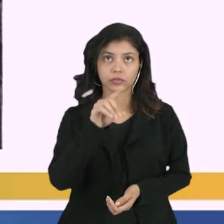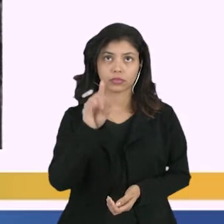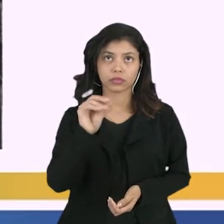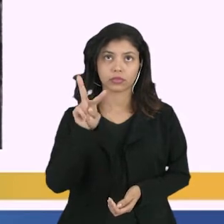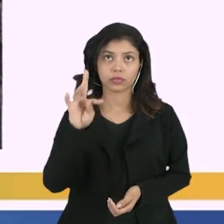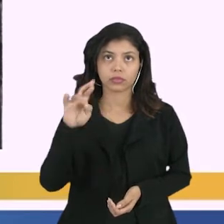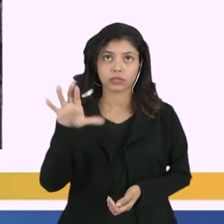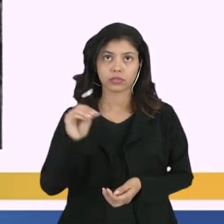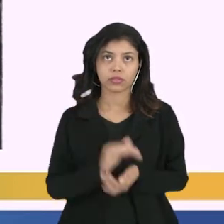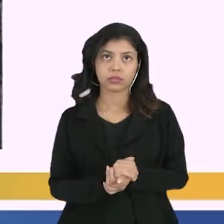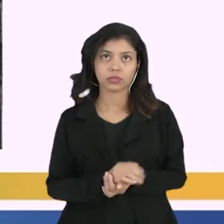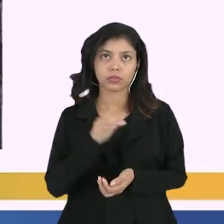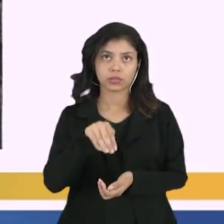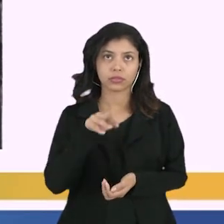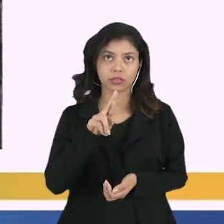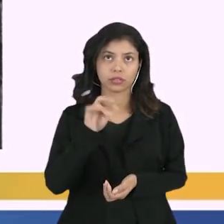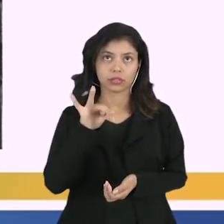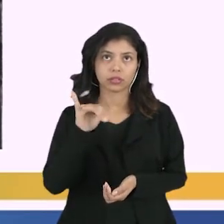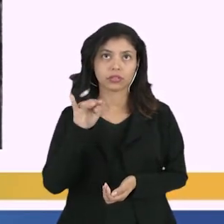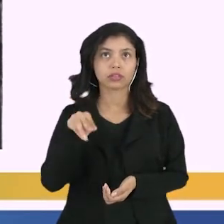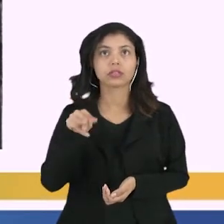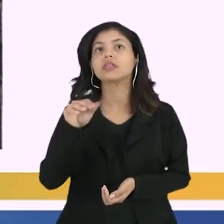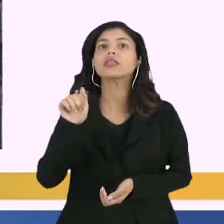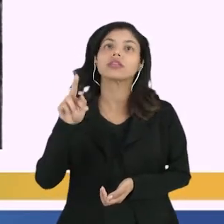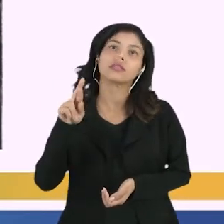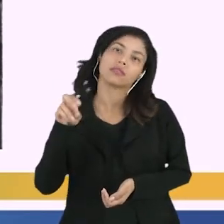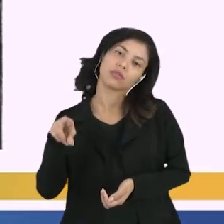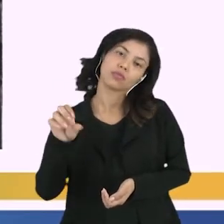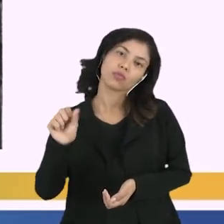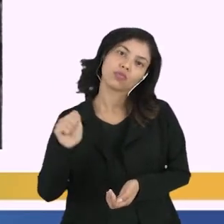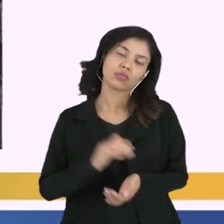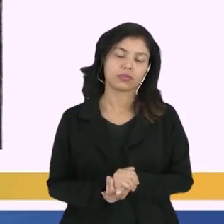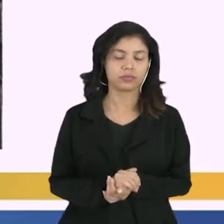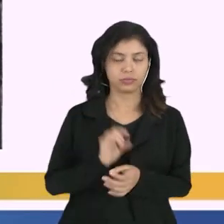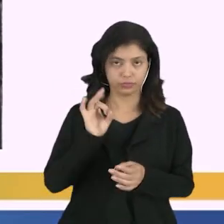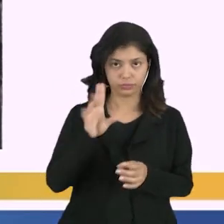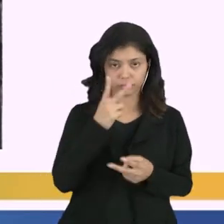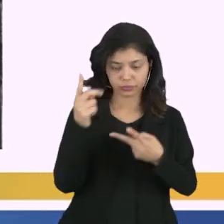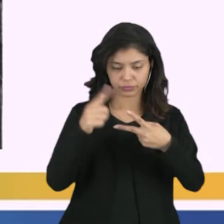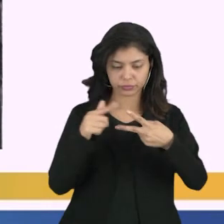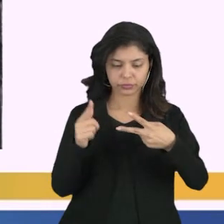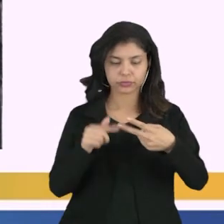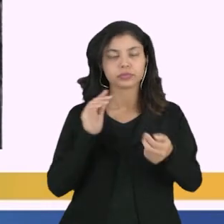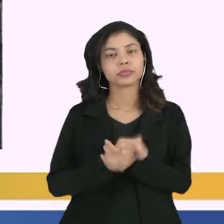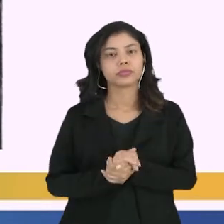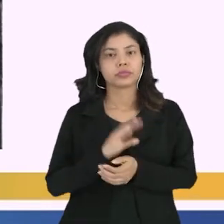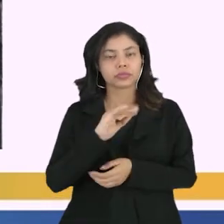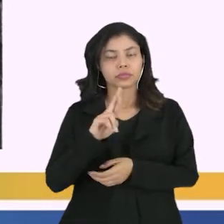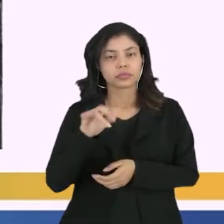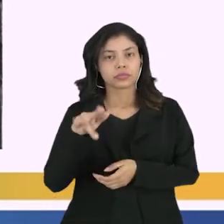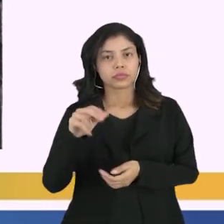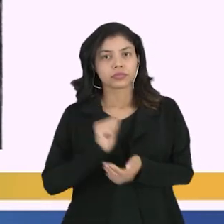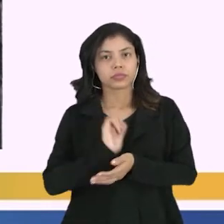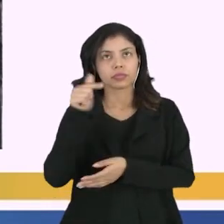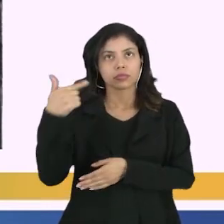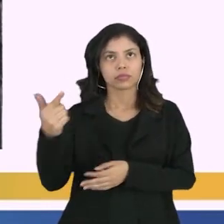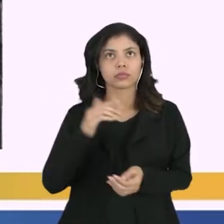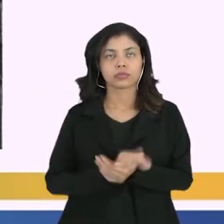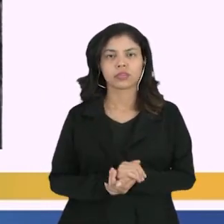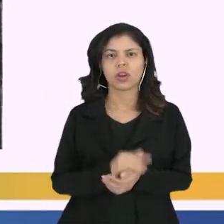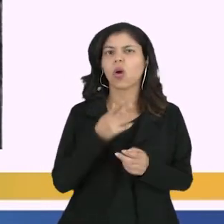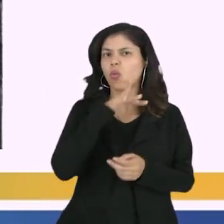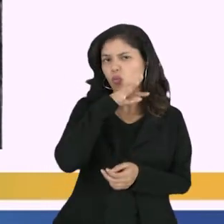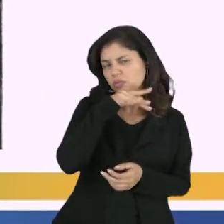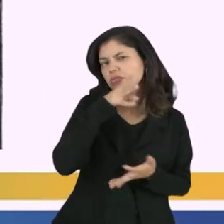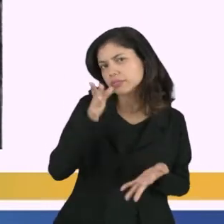né? Com o nosso Martim Afonso aí na nossa expedição colonizadora. Com exceção dessas 2 capitanias, as outras foram um